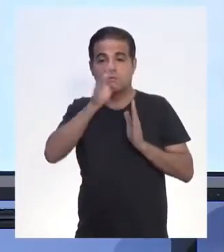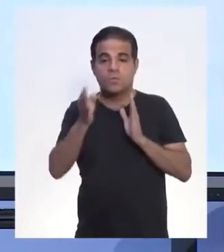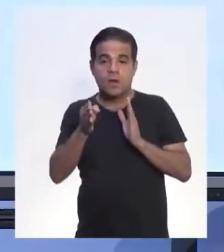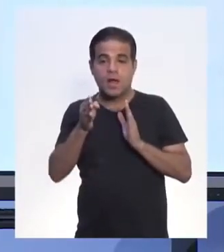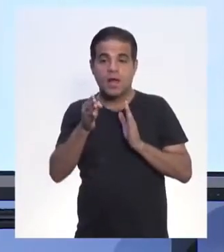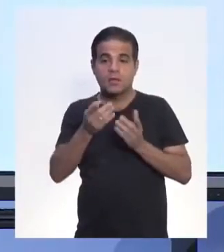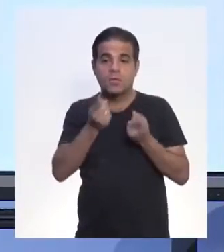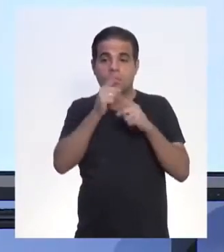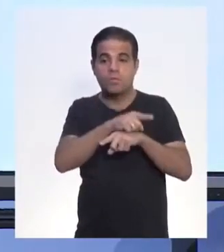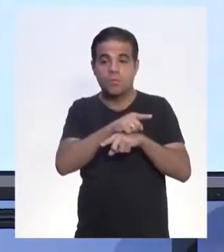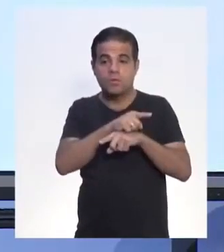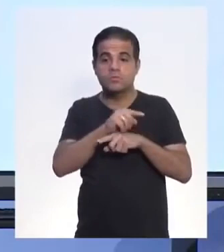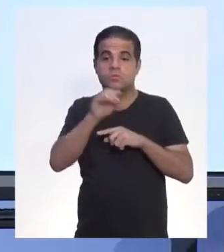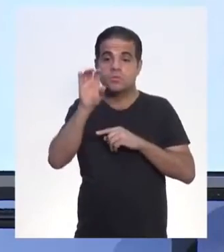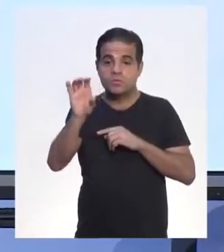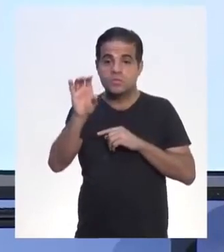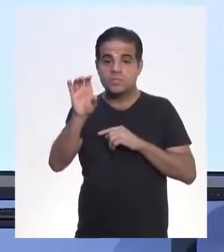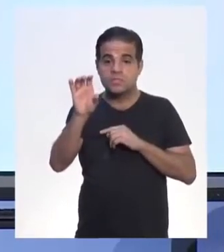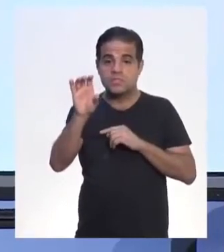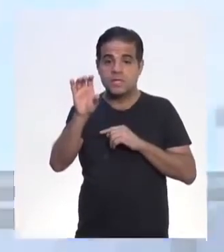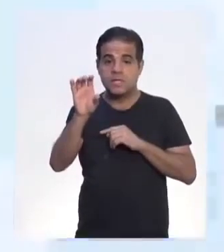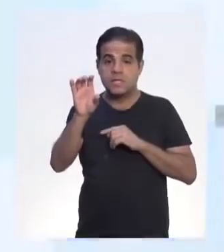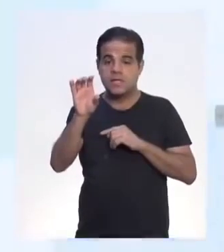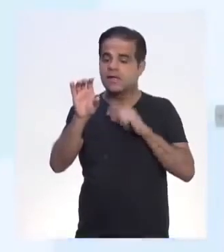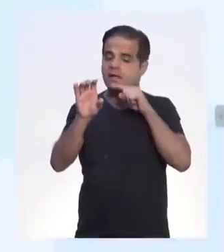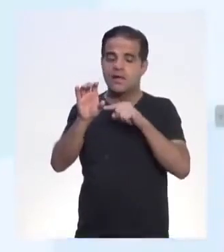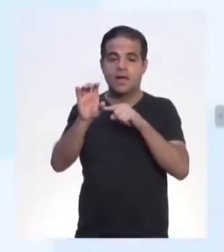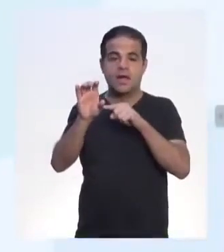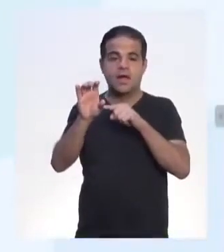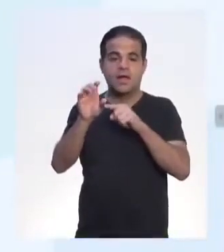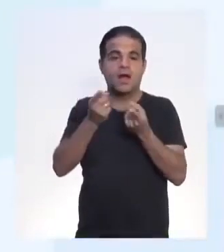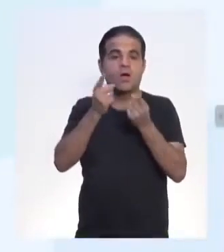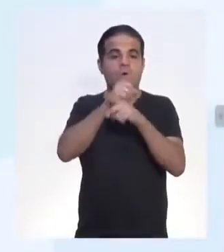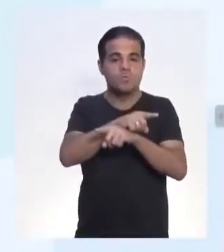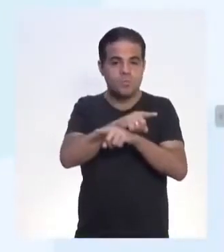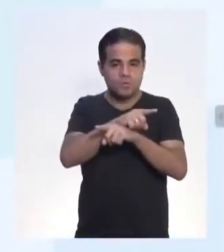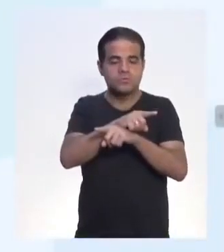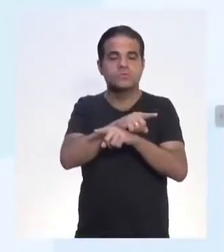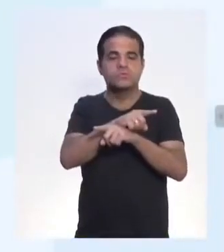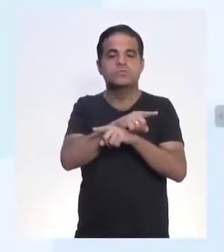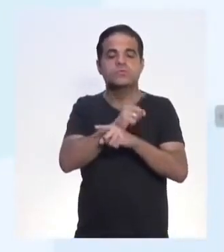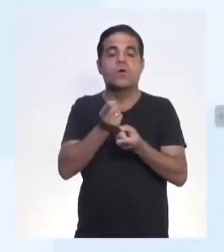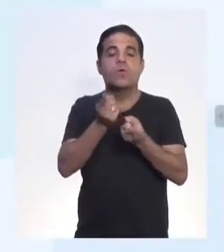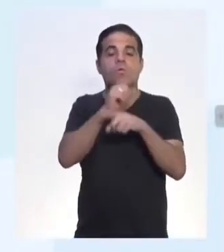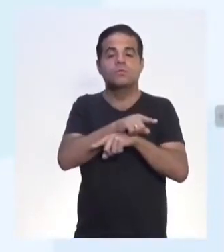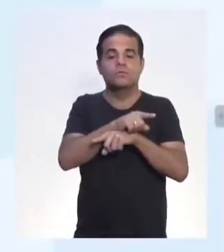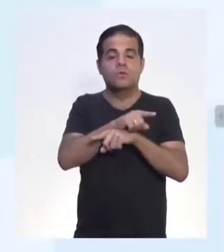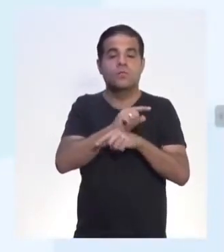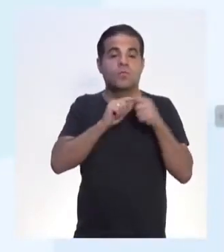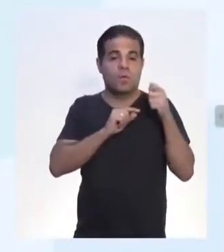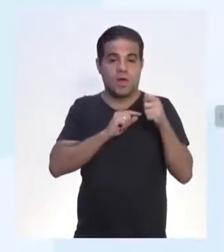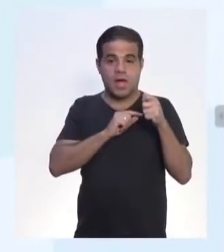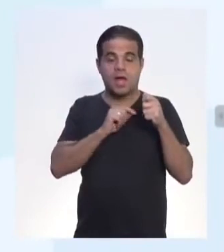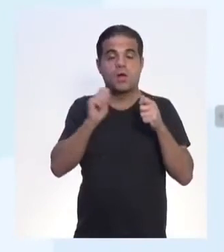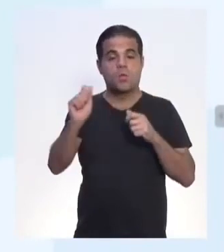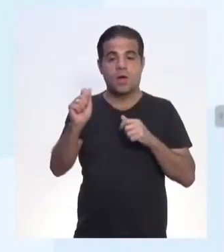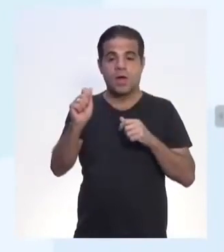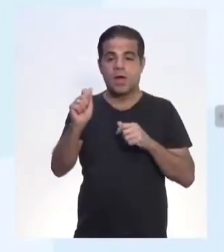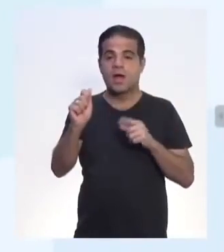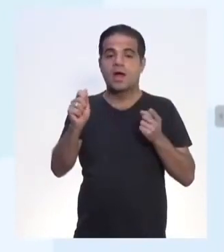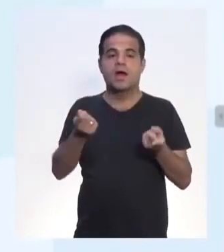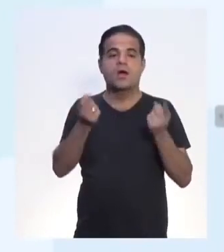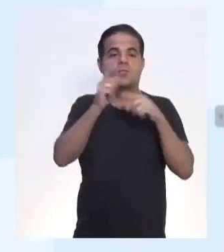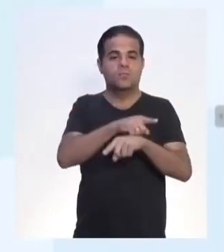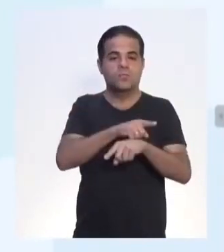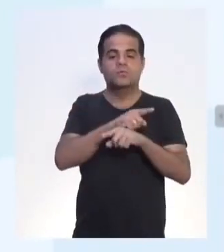é oposto. Então, o C é oposto ao vértice do A. Ou o contrário, o A é oposto ao vértice